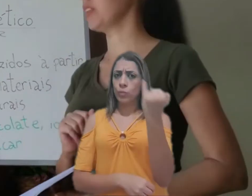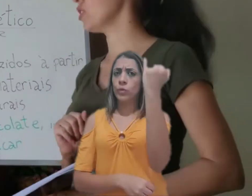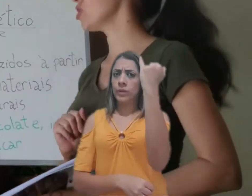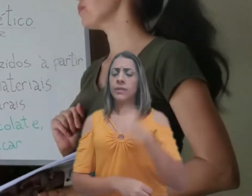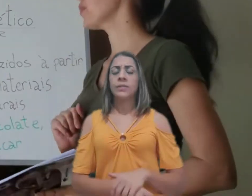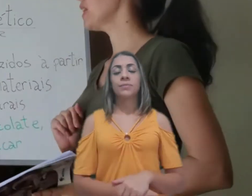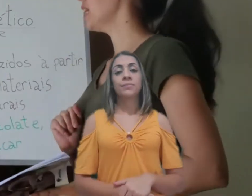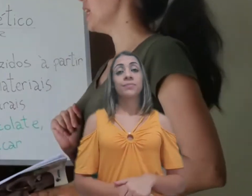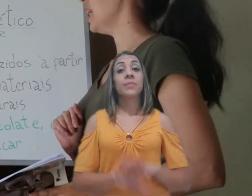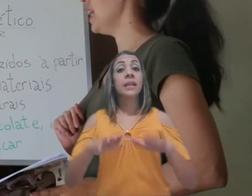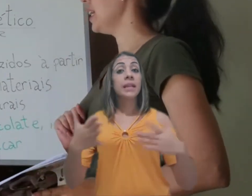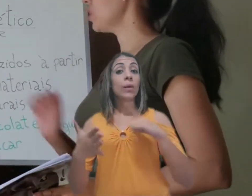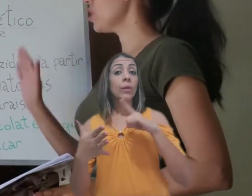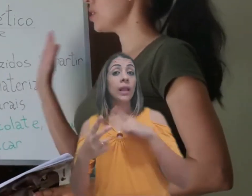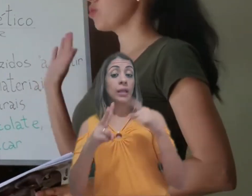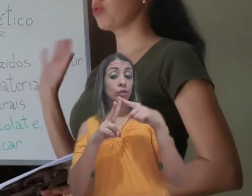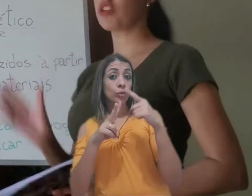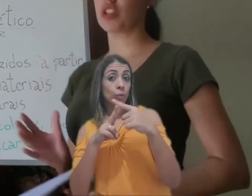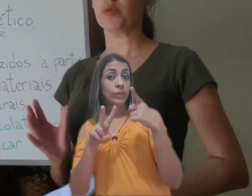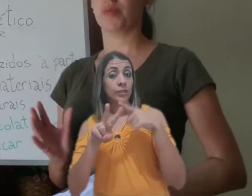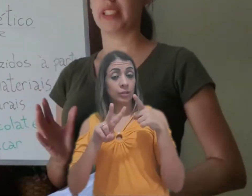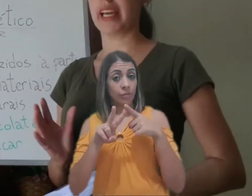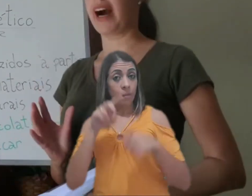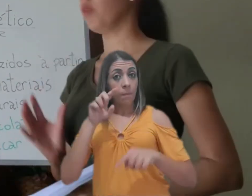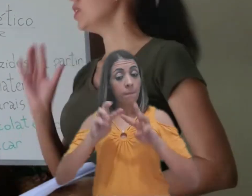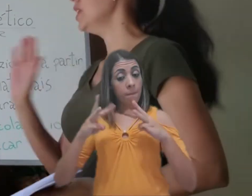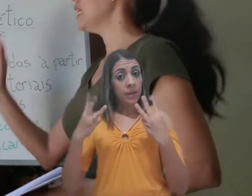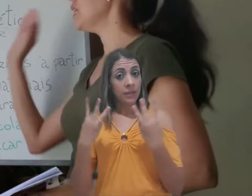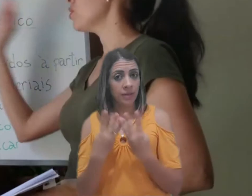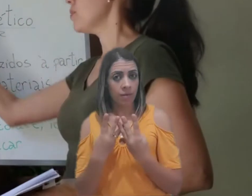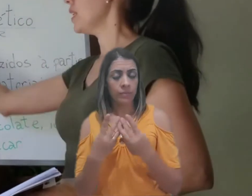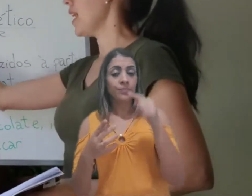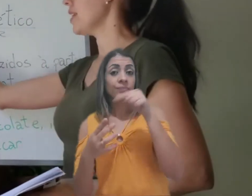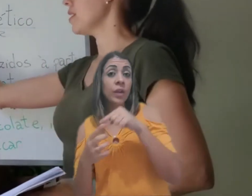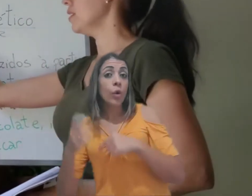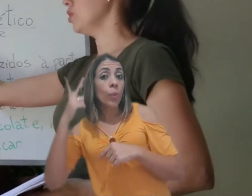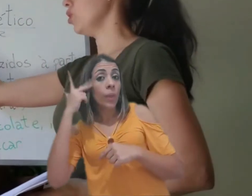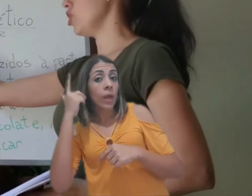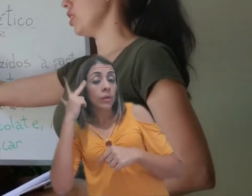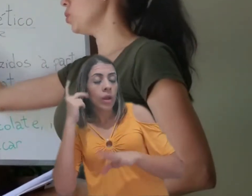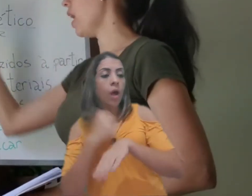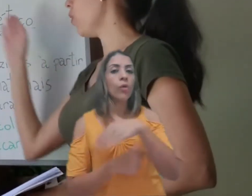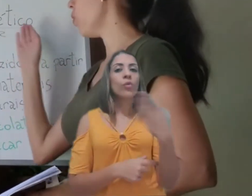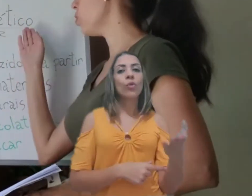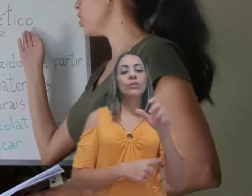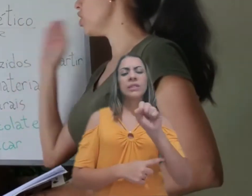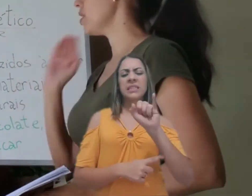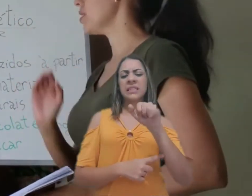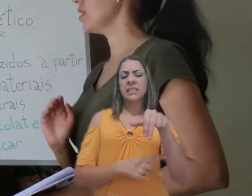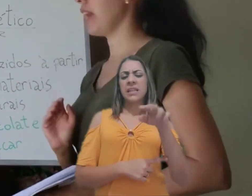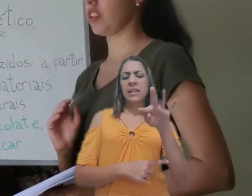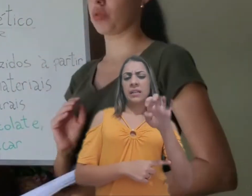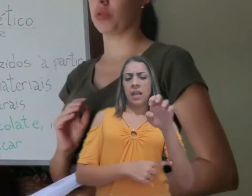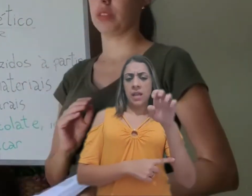Fique à vontade. Então, nós temos dois tipos de material, que vão ser materiais de origem natural ou de